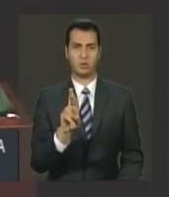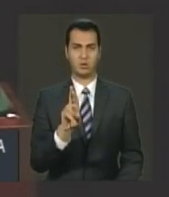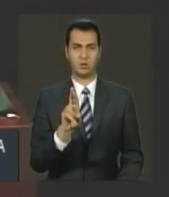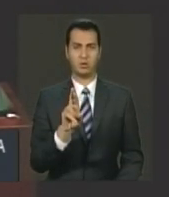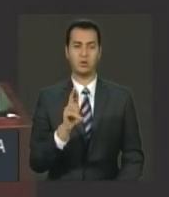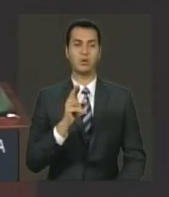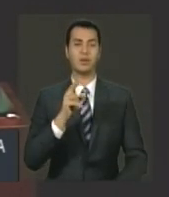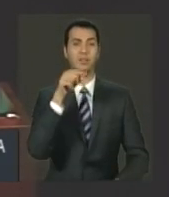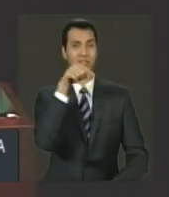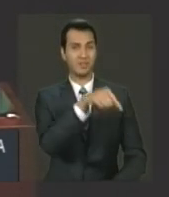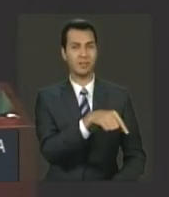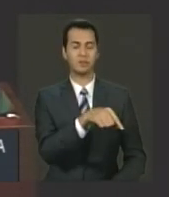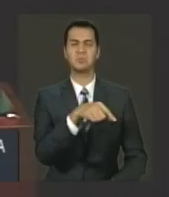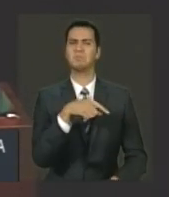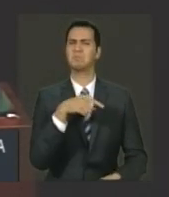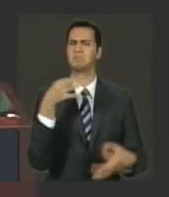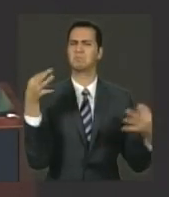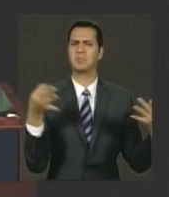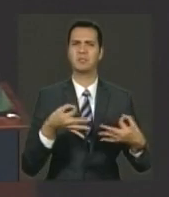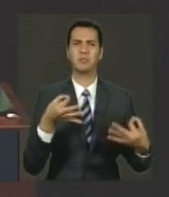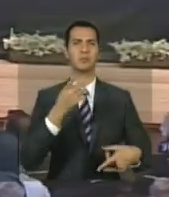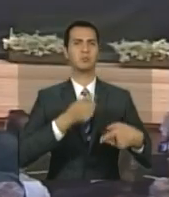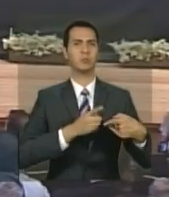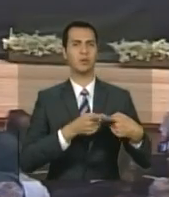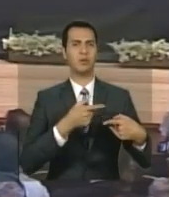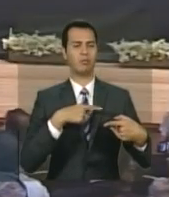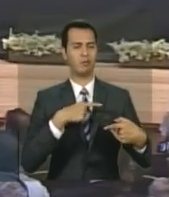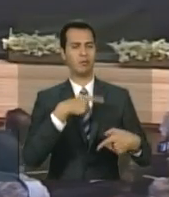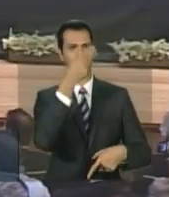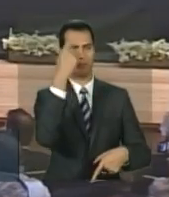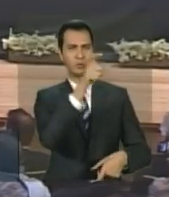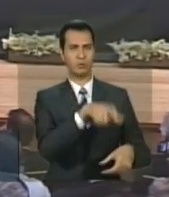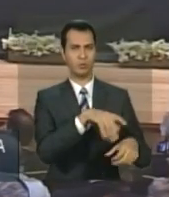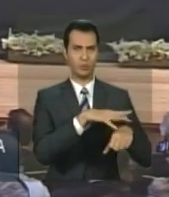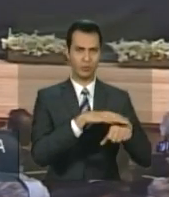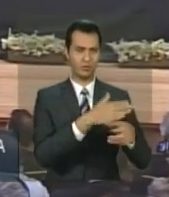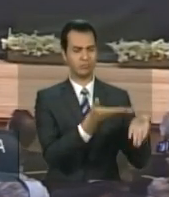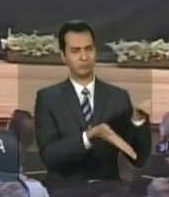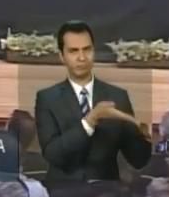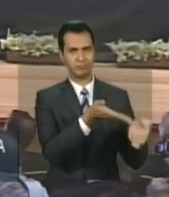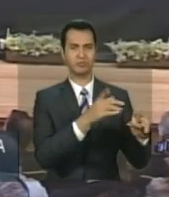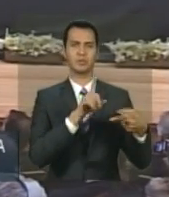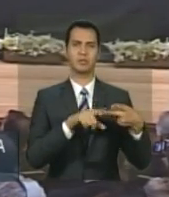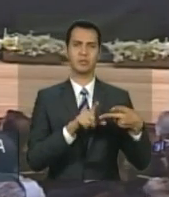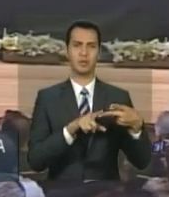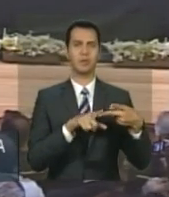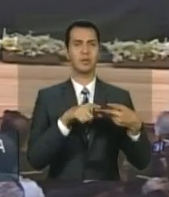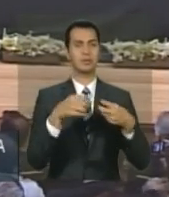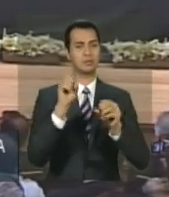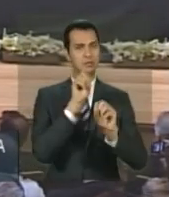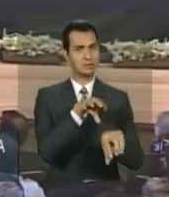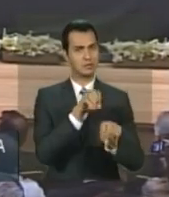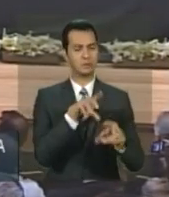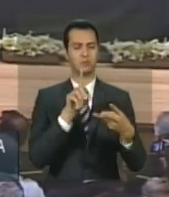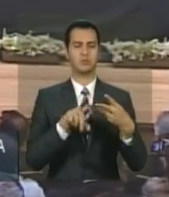paciente, ensino e pesquisa complementavam-se